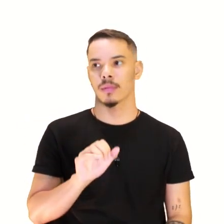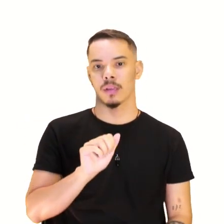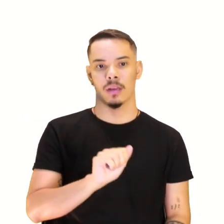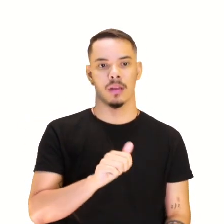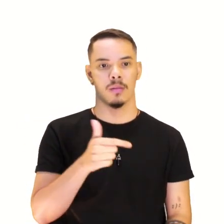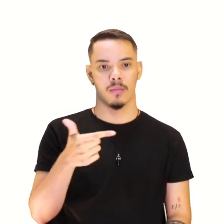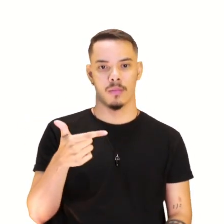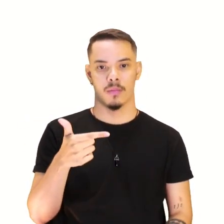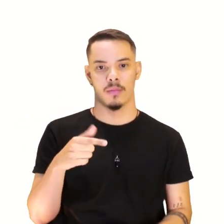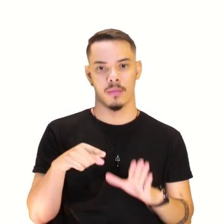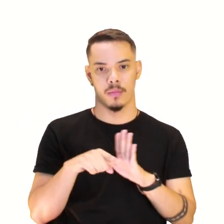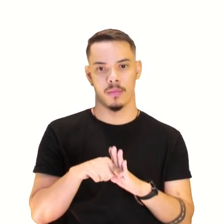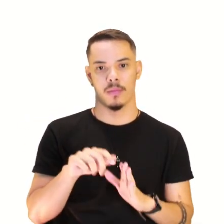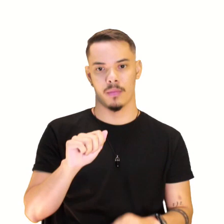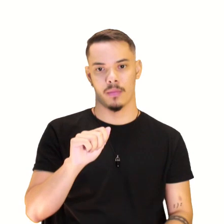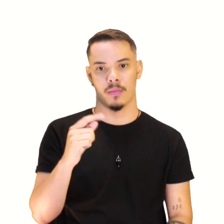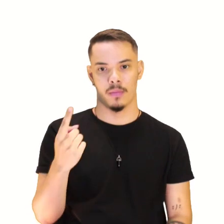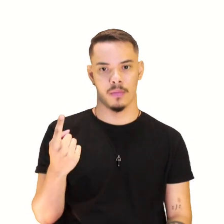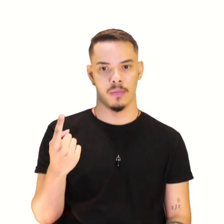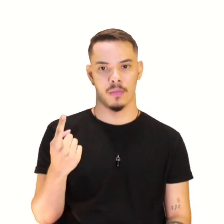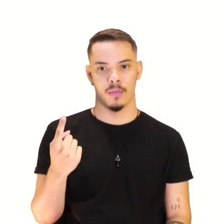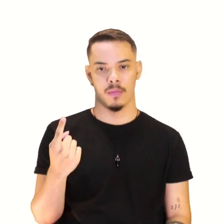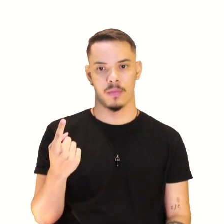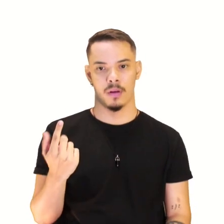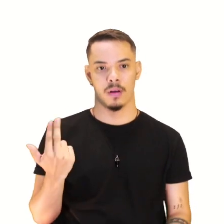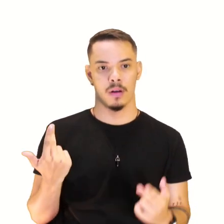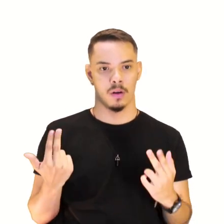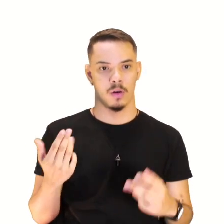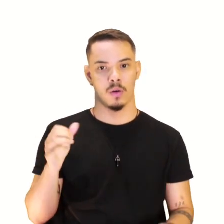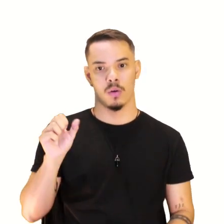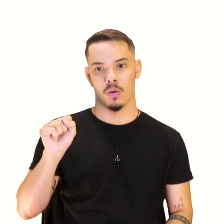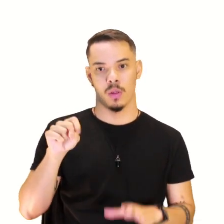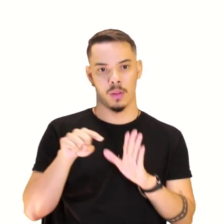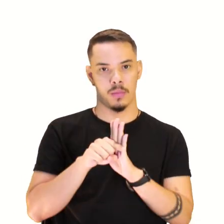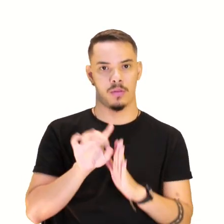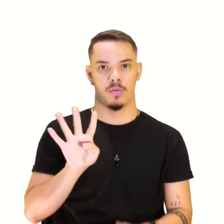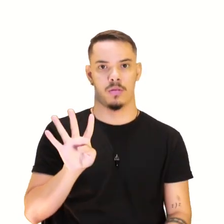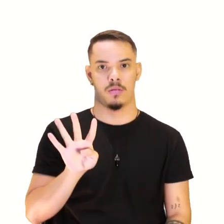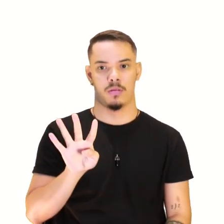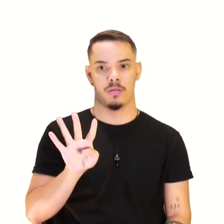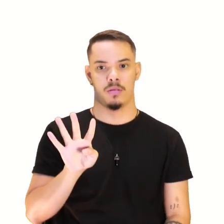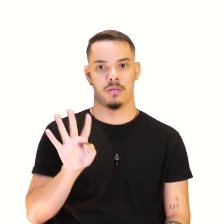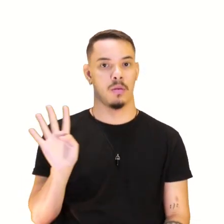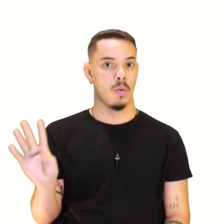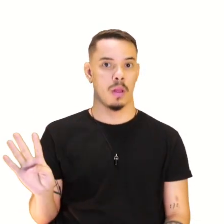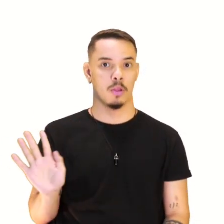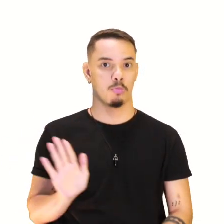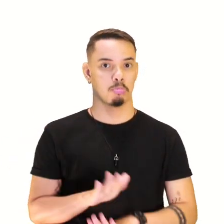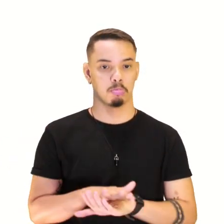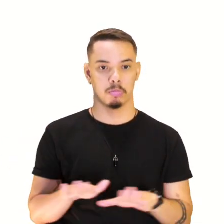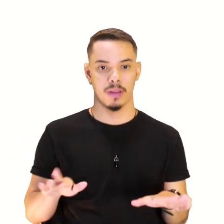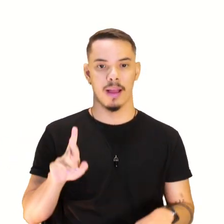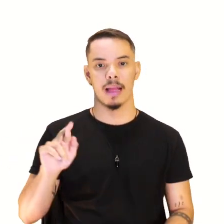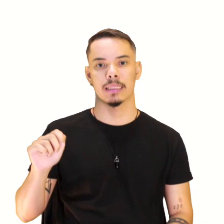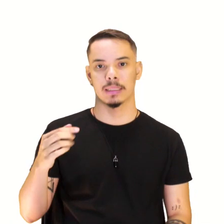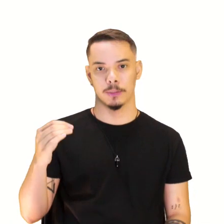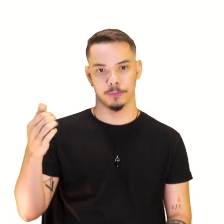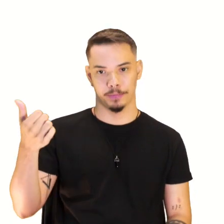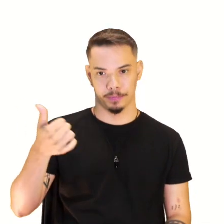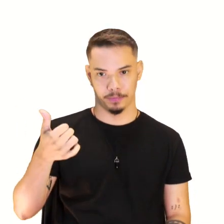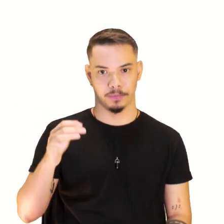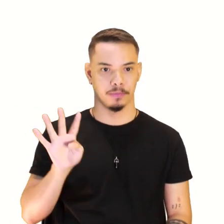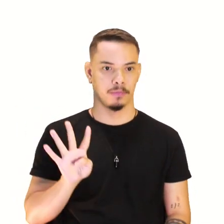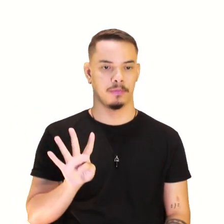A2 menos o A1, é a mesma coisa que 8 menos 4, que vai dar 4. Então a nossa razão nessa primeira